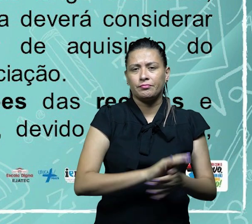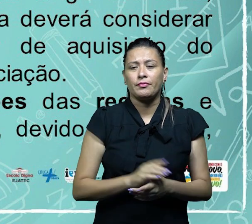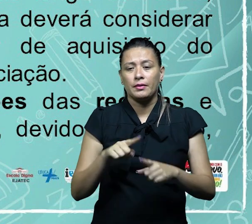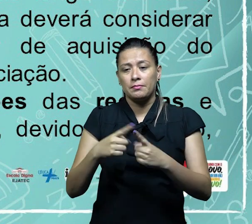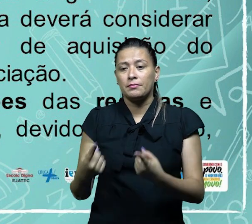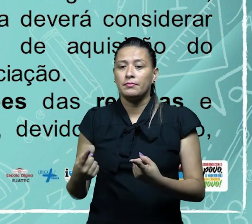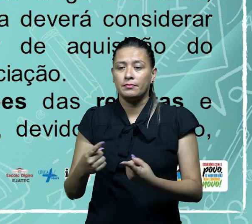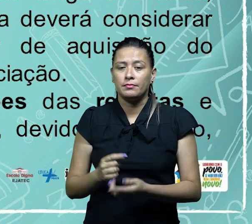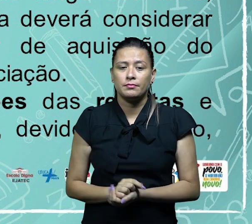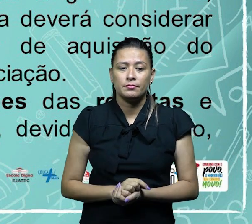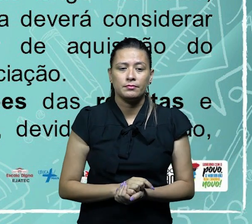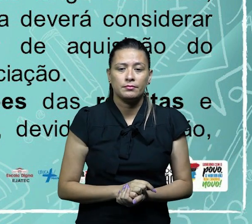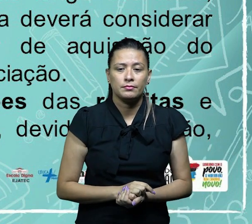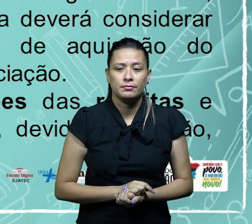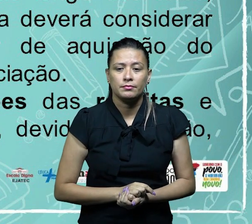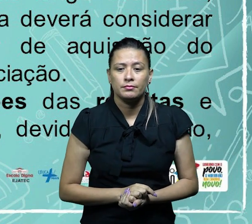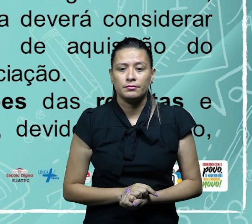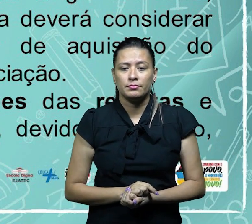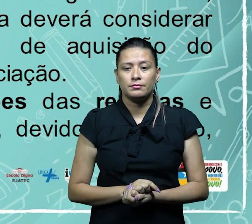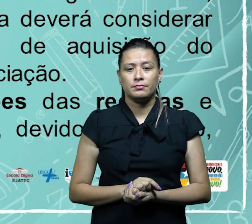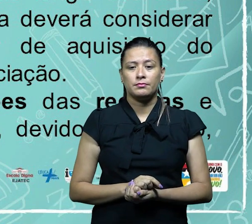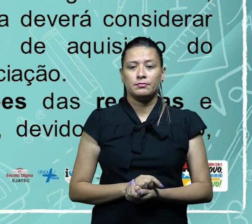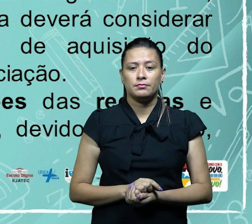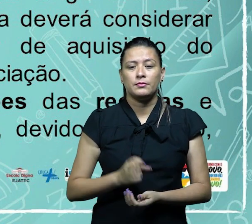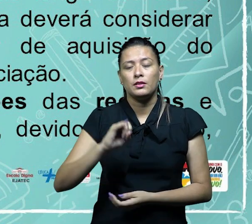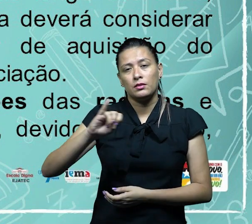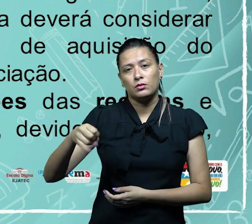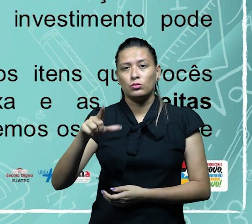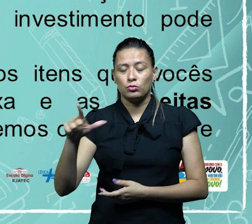devido à inflação, taxa de juros, entre outros. Ok?